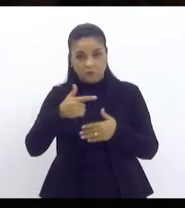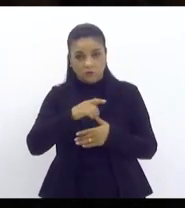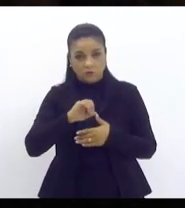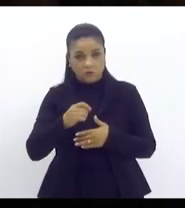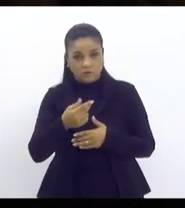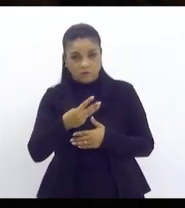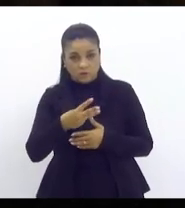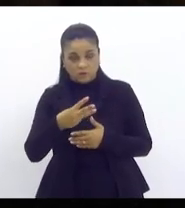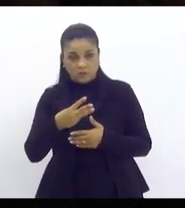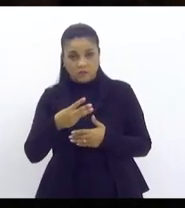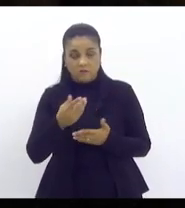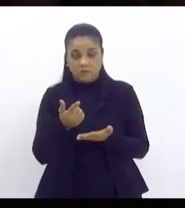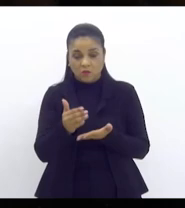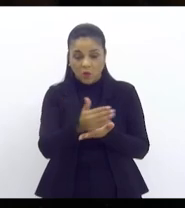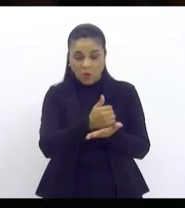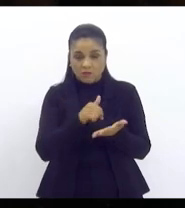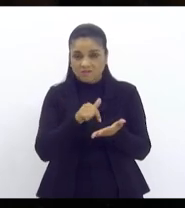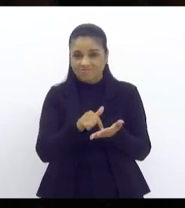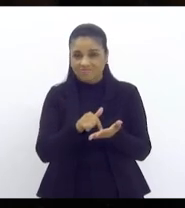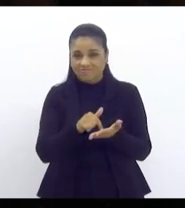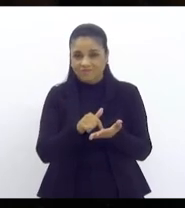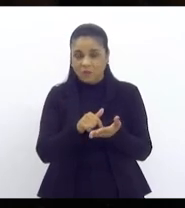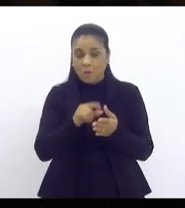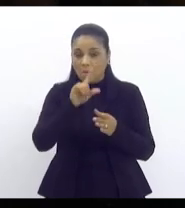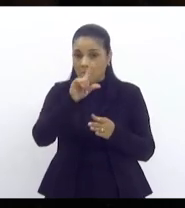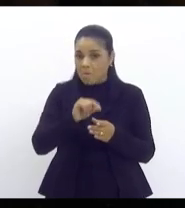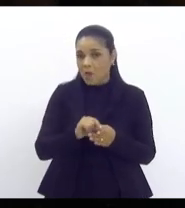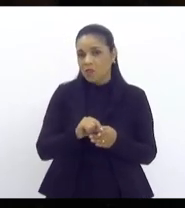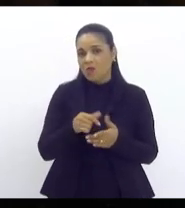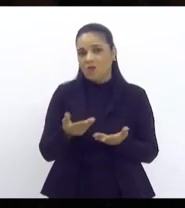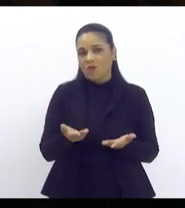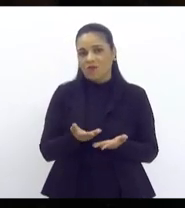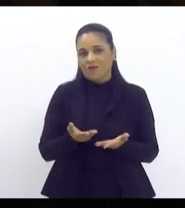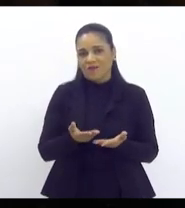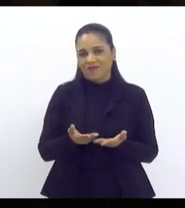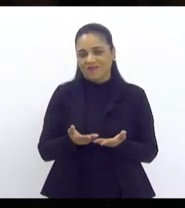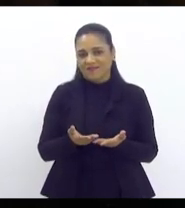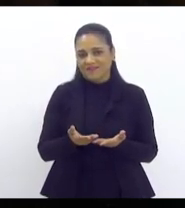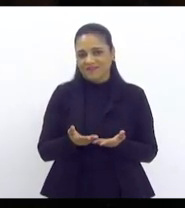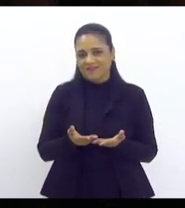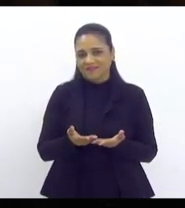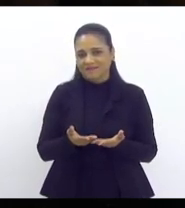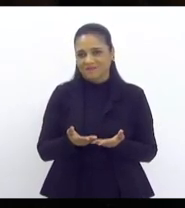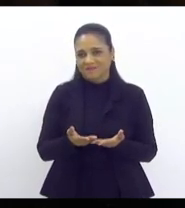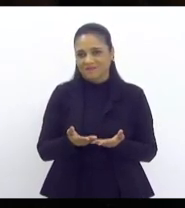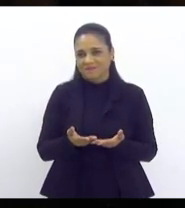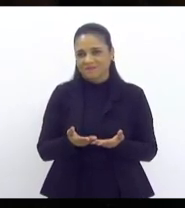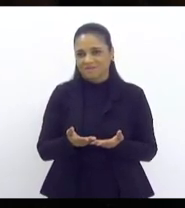o nosso orçamento ainda será menor, ainda será menor.